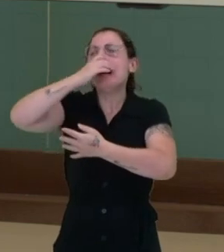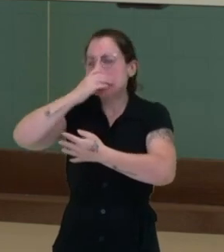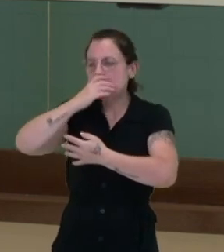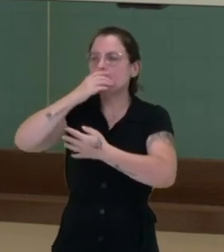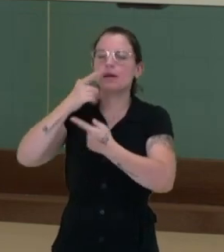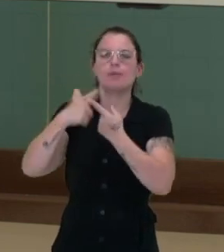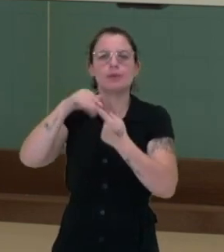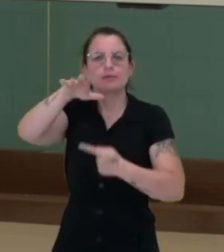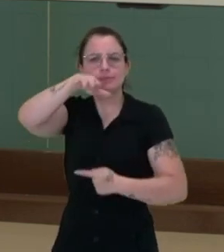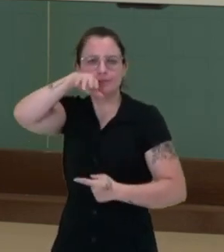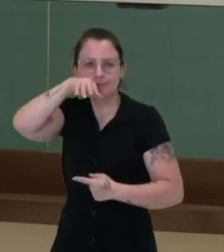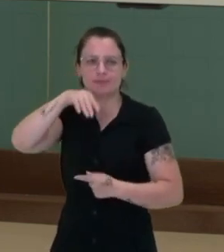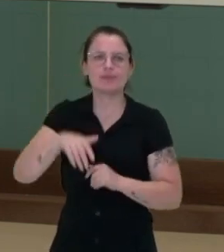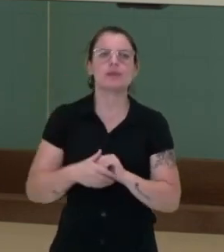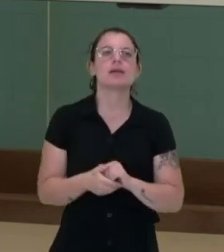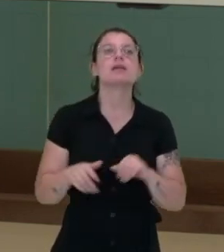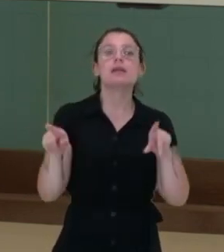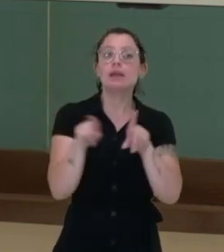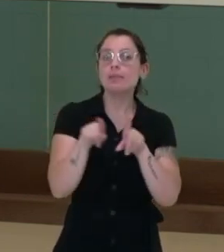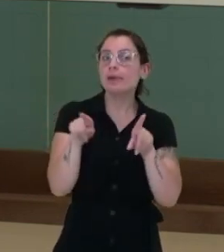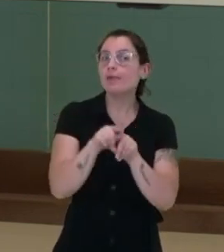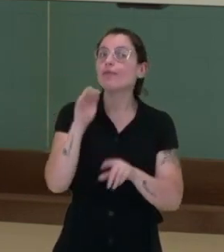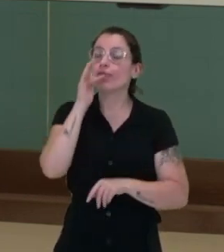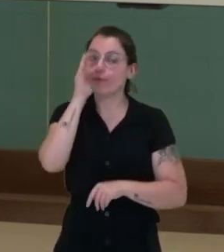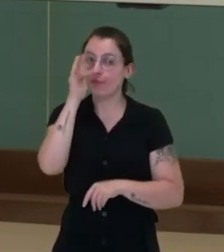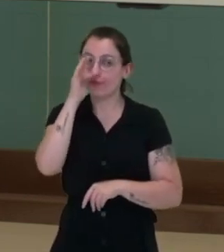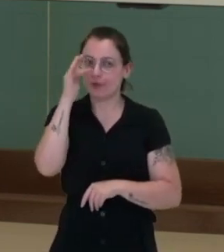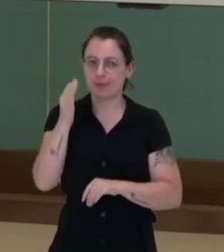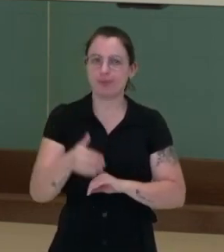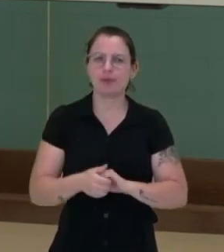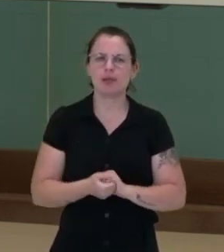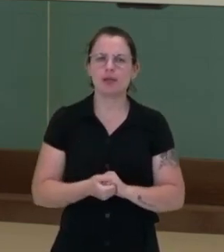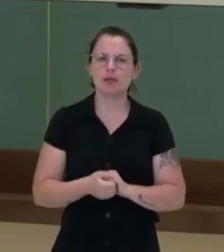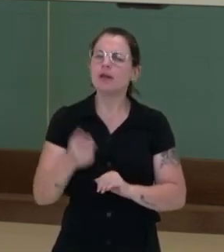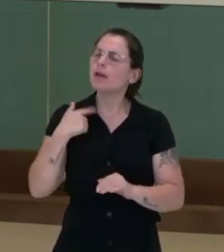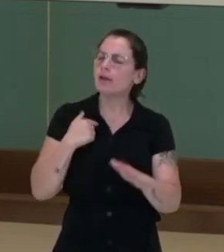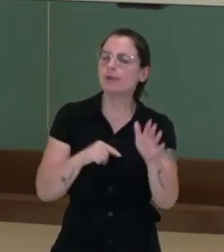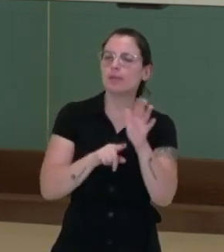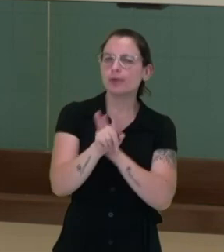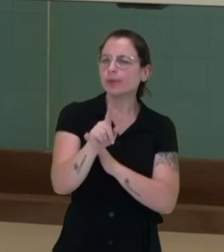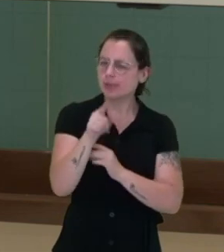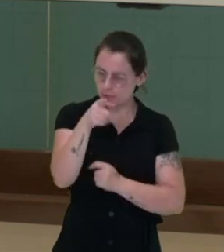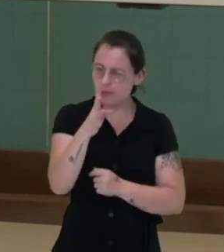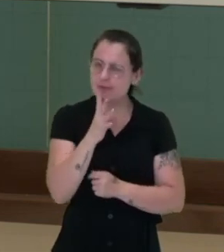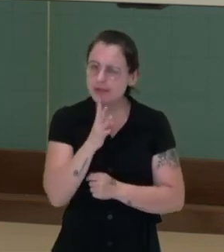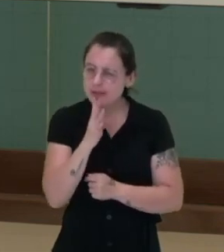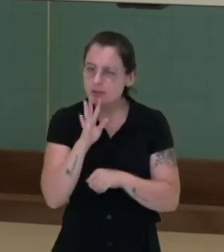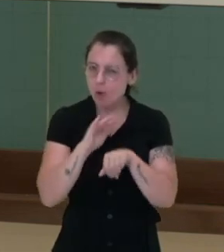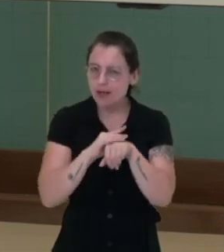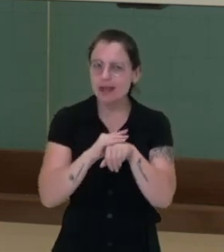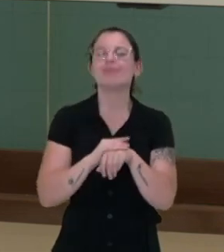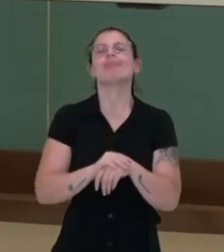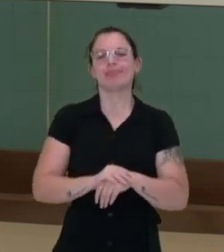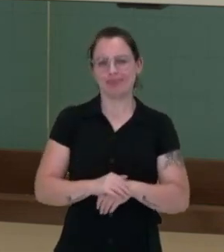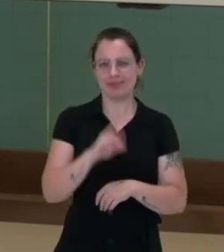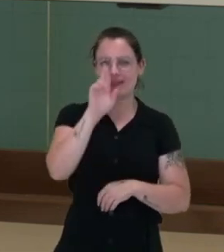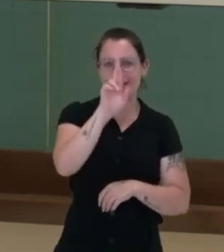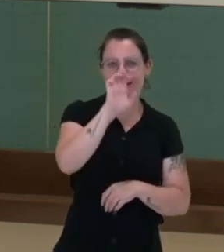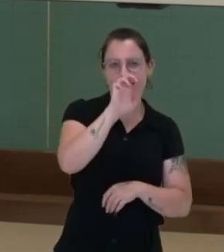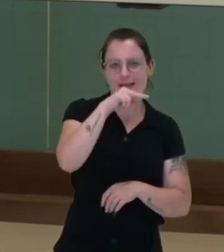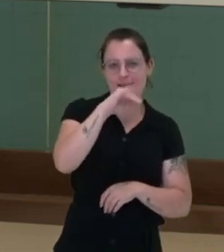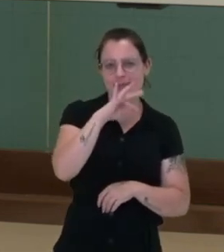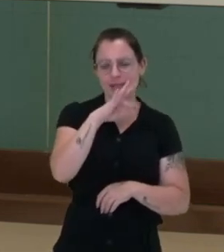pólen das plantas, das flores, entre outros. Quais são esses exemplos? Rinite, bronquite